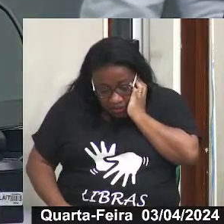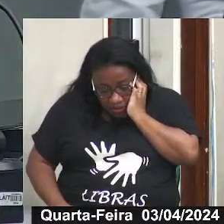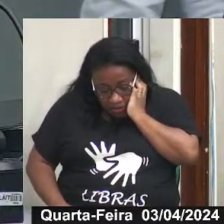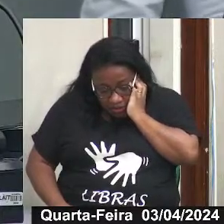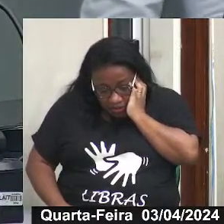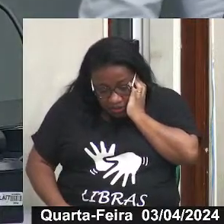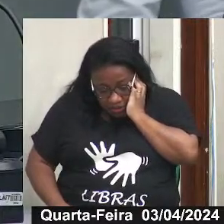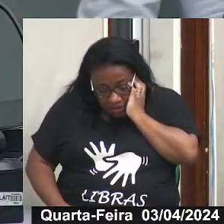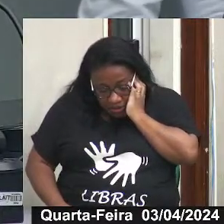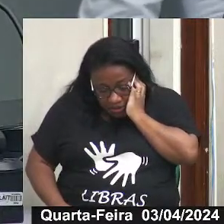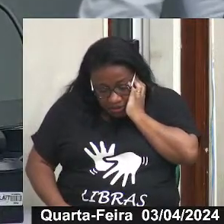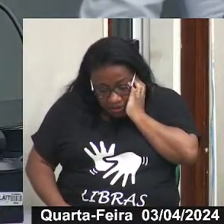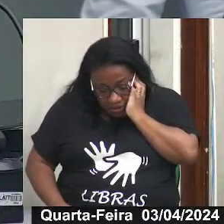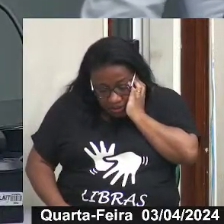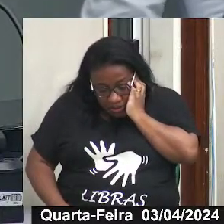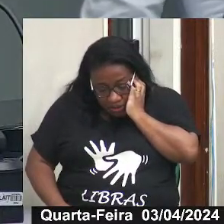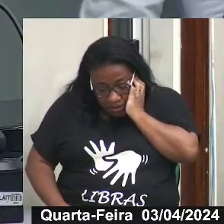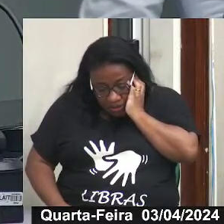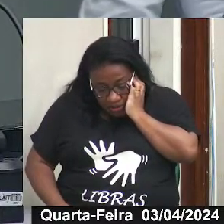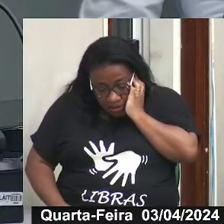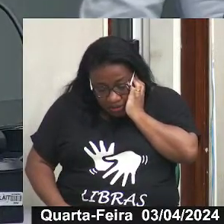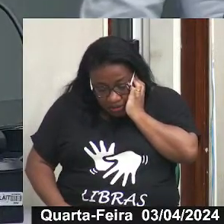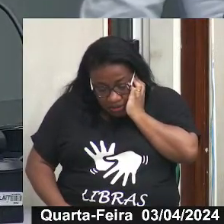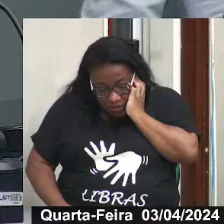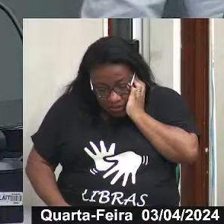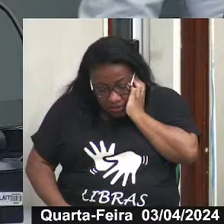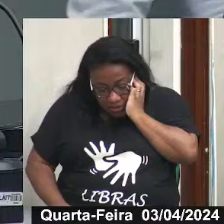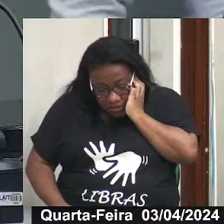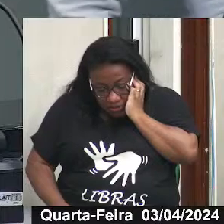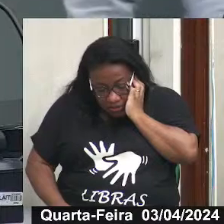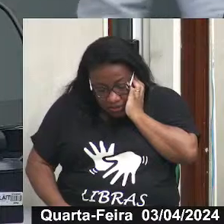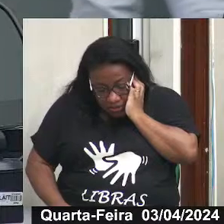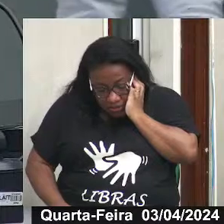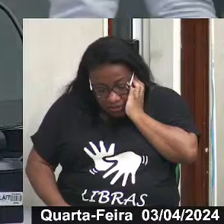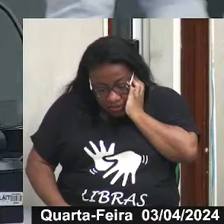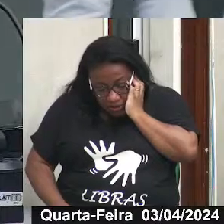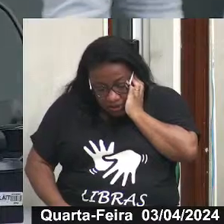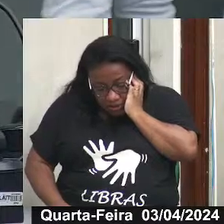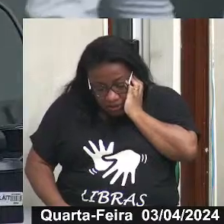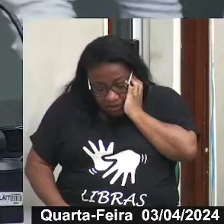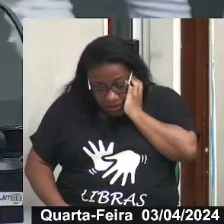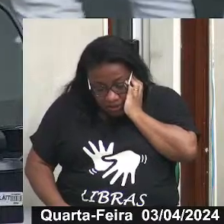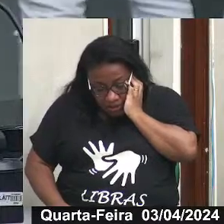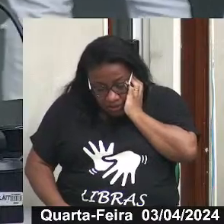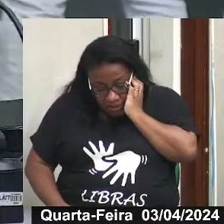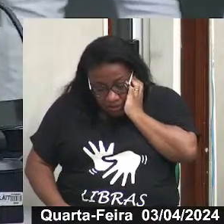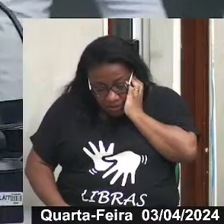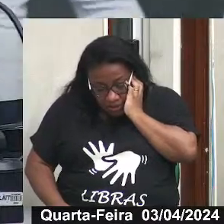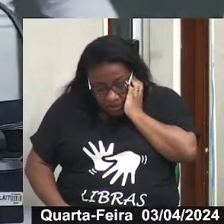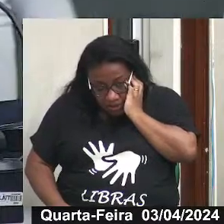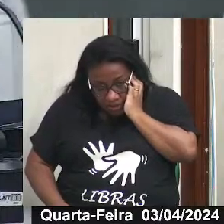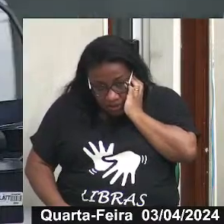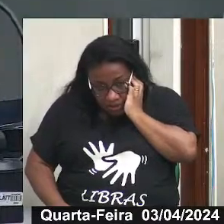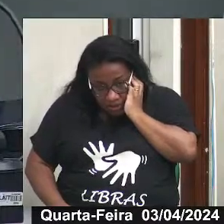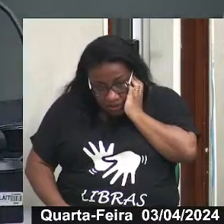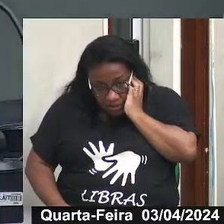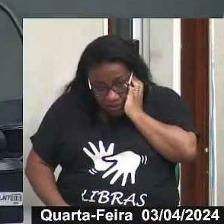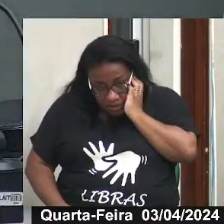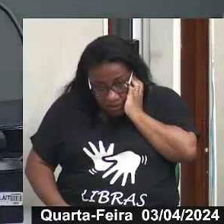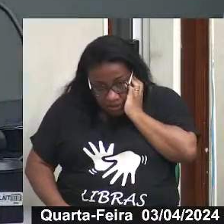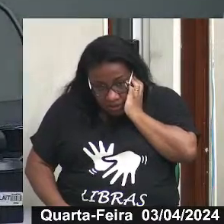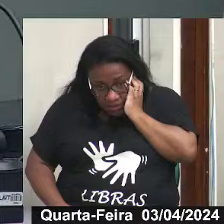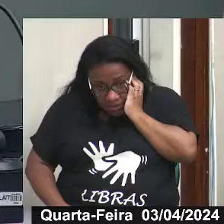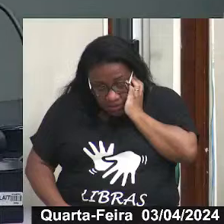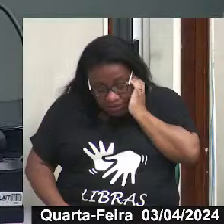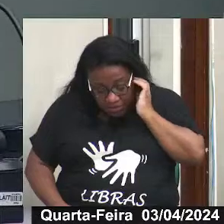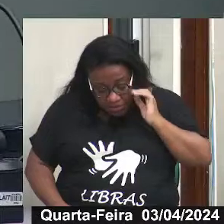medida do possível. Então, fez um ótimo trabalho na secretaria e hoje volta para nos ajudar aqui no Legislativo. Seja bem-vindo novamente.